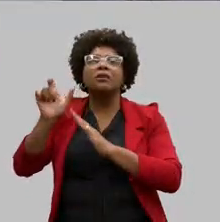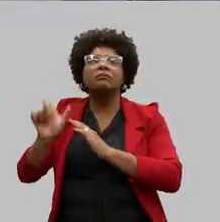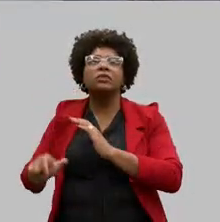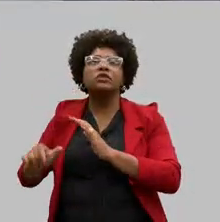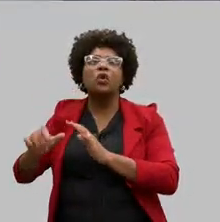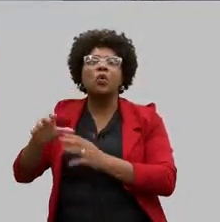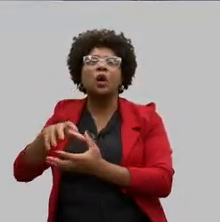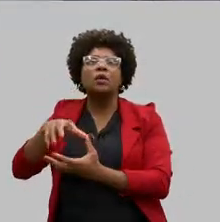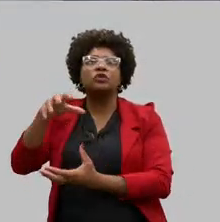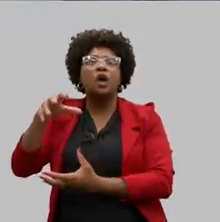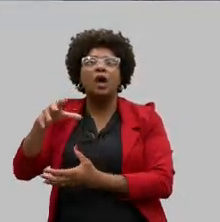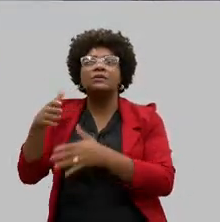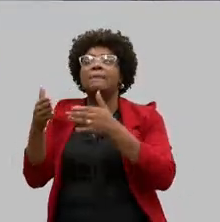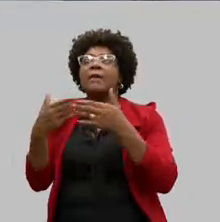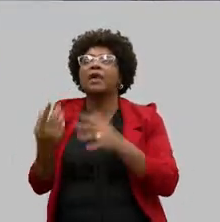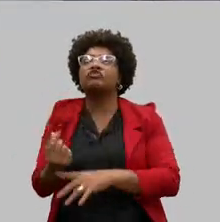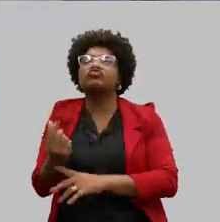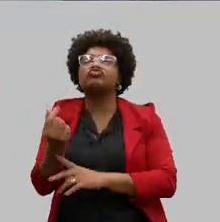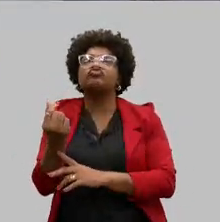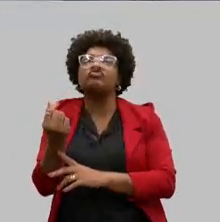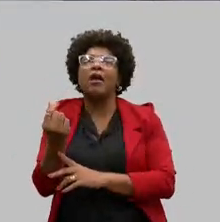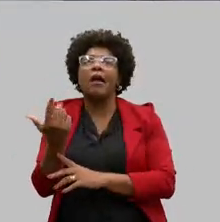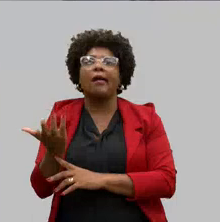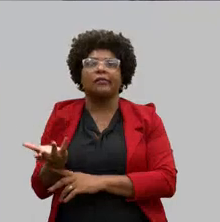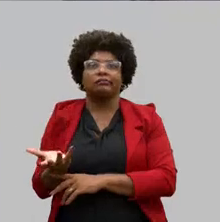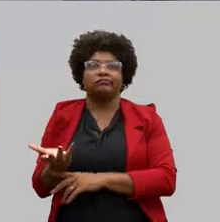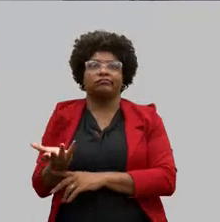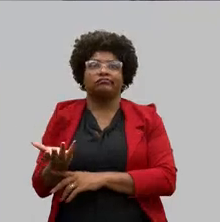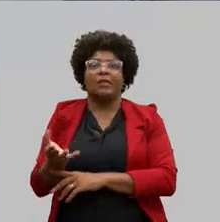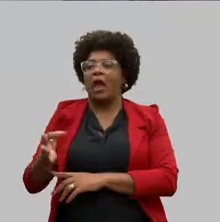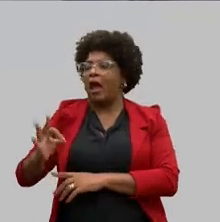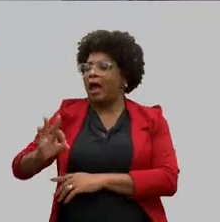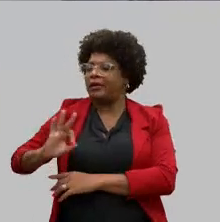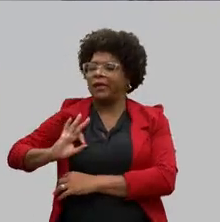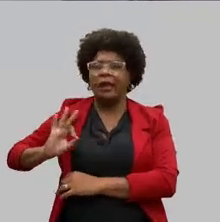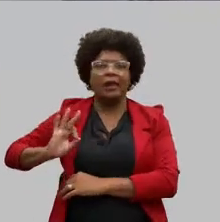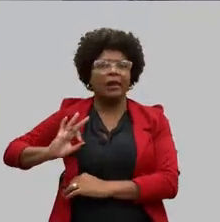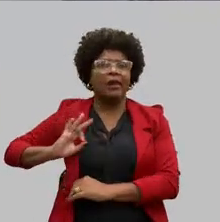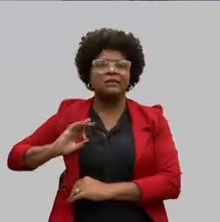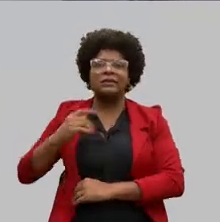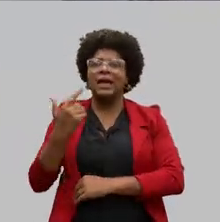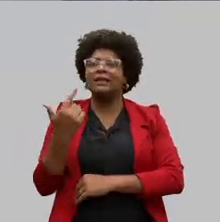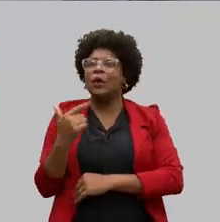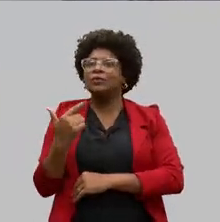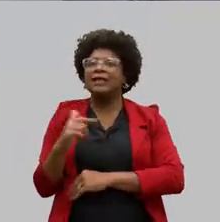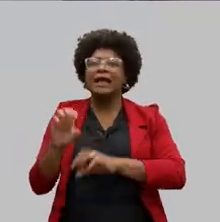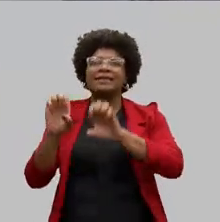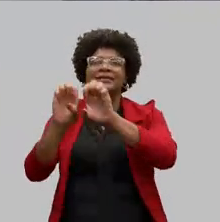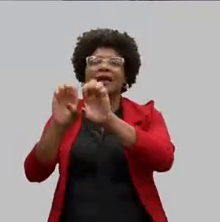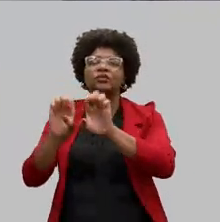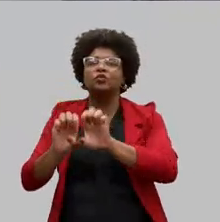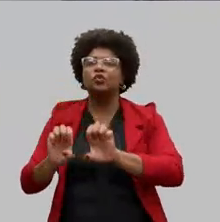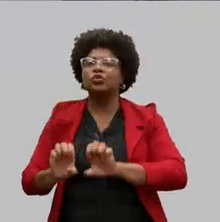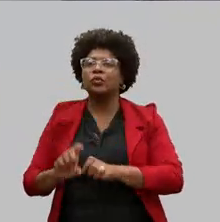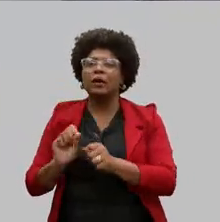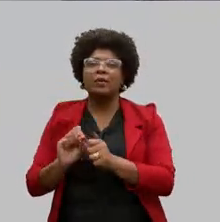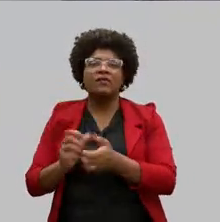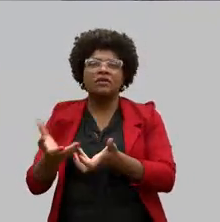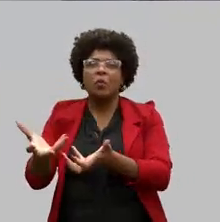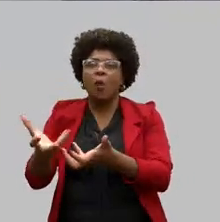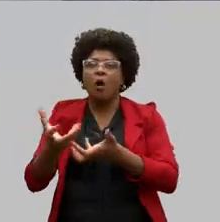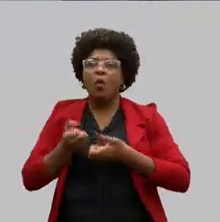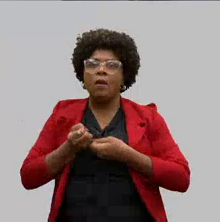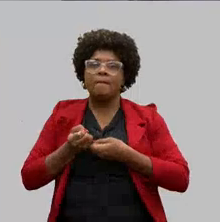delegacia de polícia ela não tem sequer a mínima estrutura para poder fazer um atendimento acolhedor ao